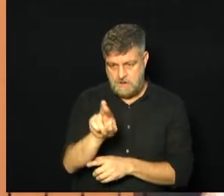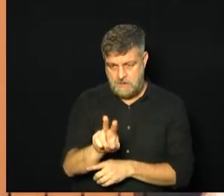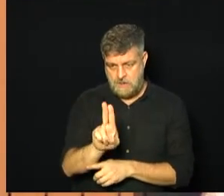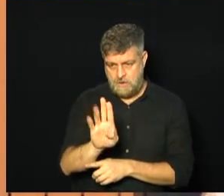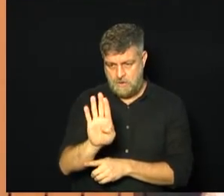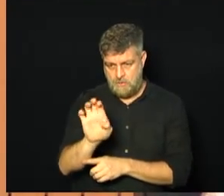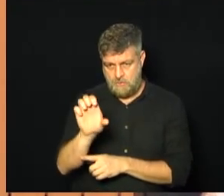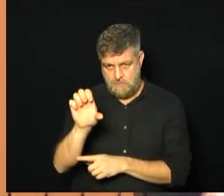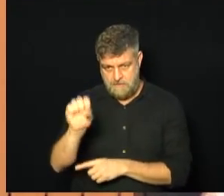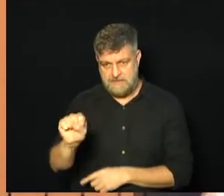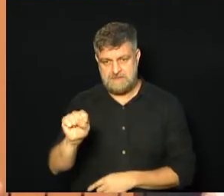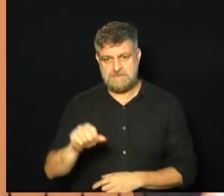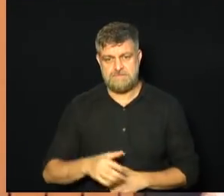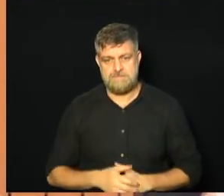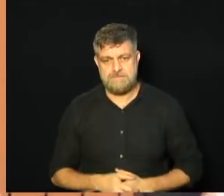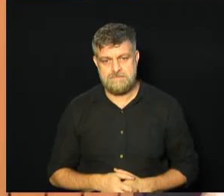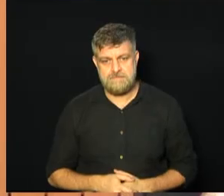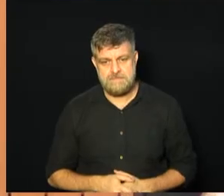Fialho Júnior.